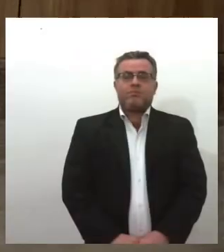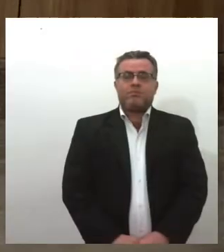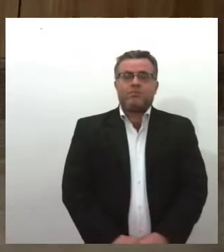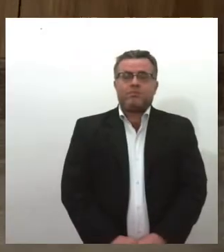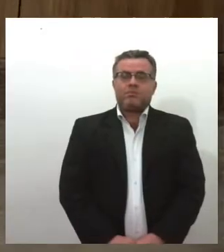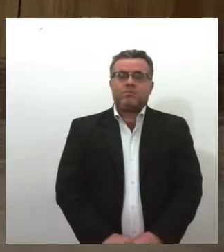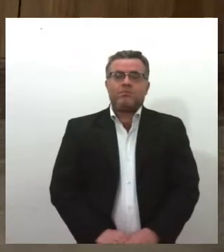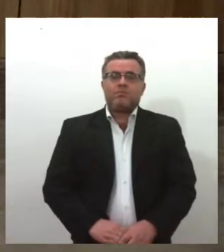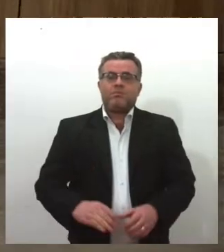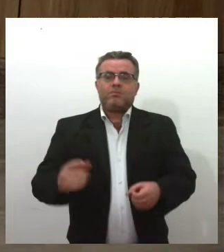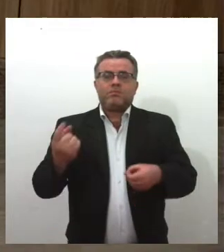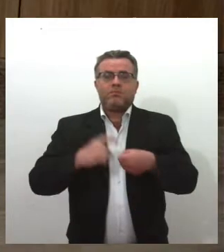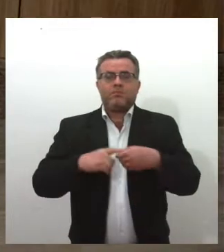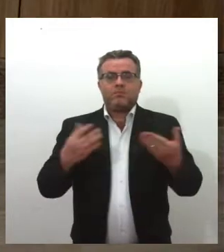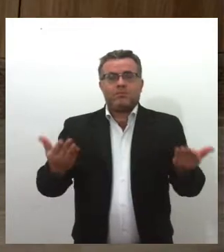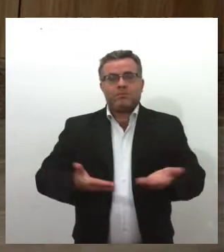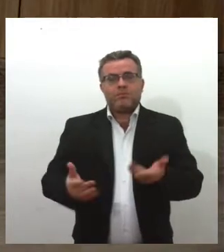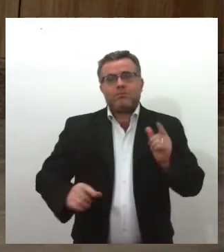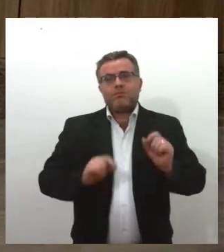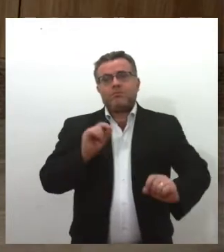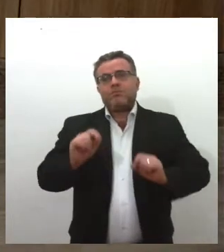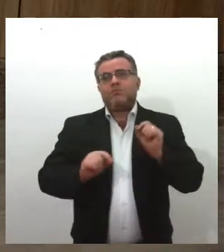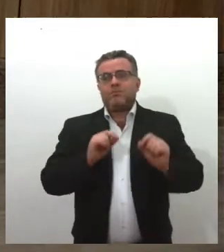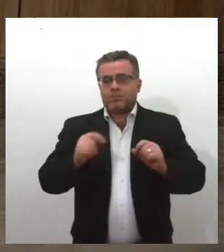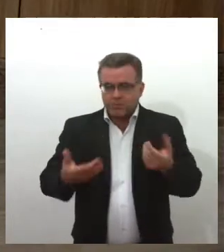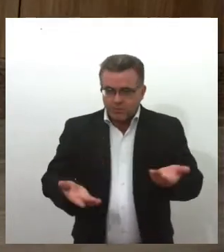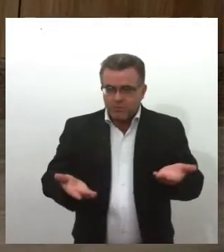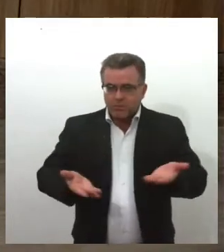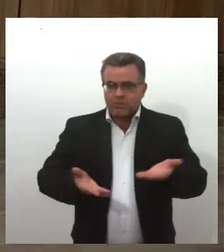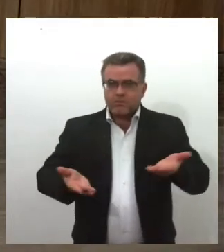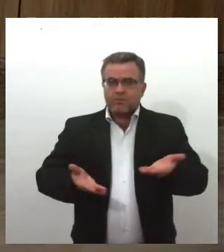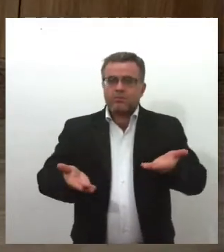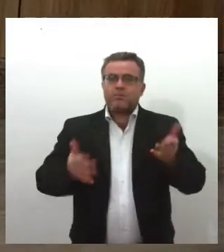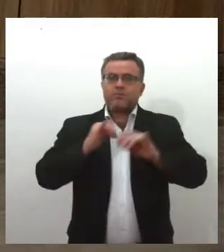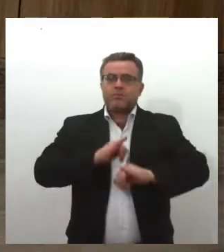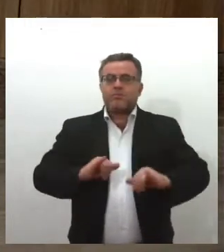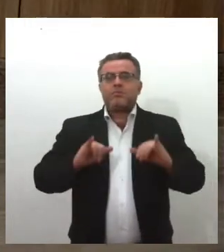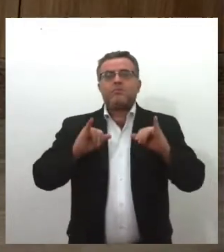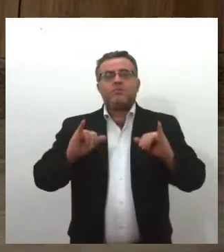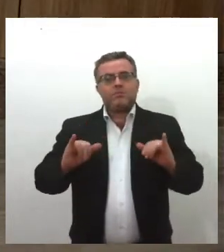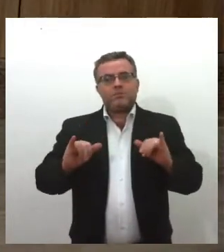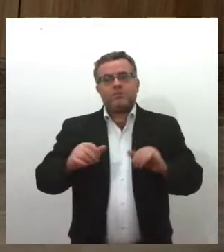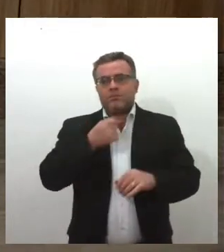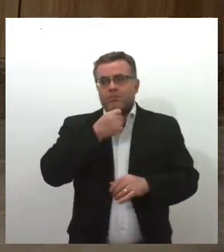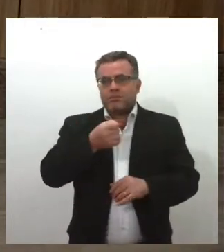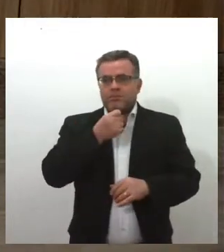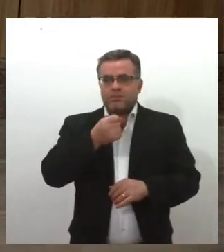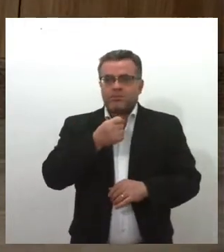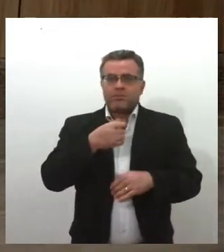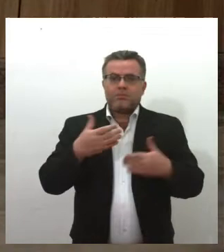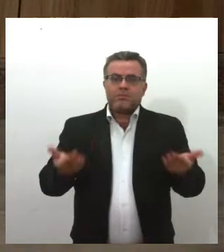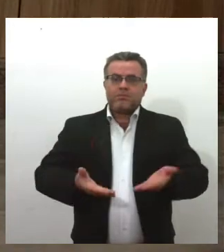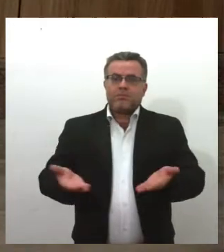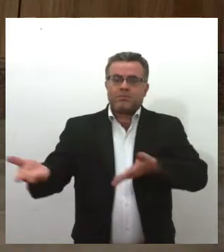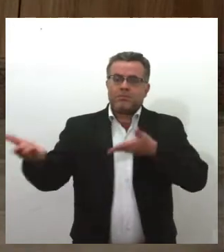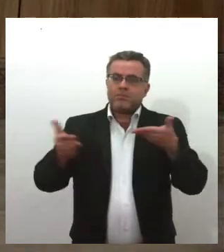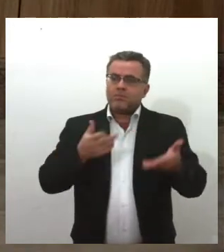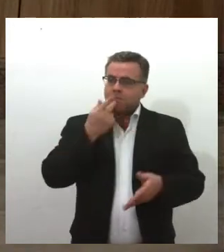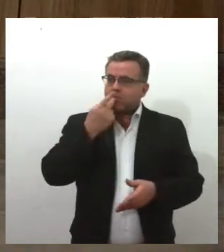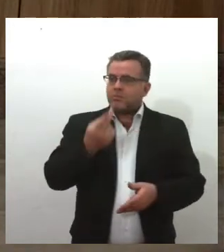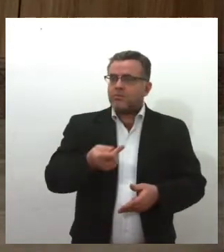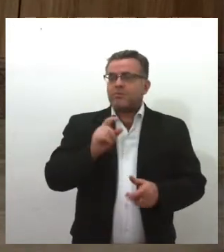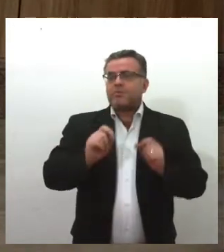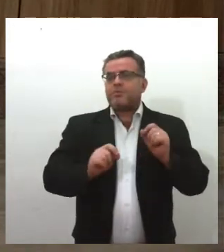Estamos de volta com Além da Pauta e agora a gente vai abrir espaço para o jornalismo da TV Alésia. A gente vai receber a Valquíria Miron, que vai trazer